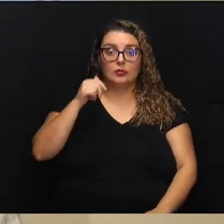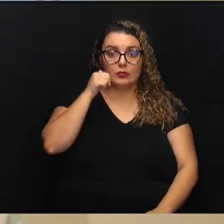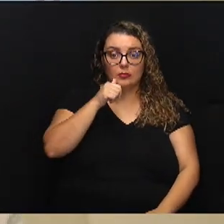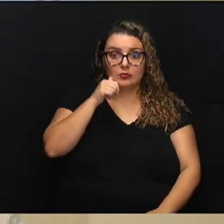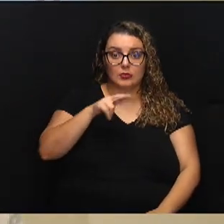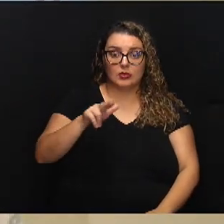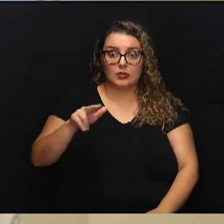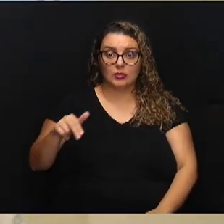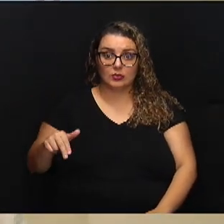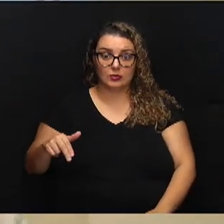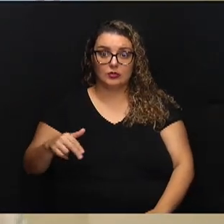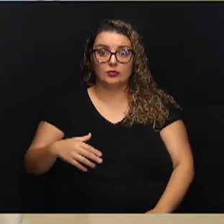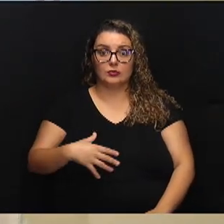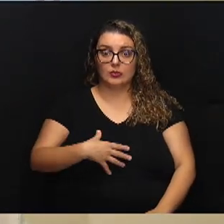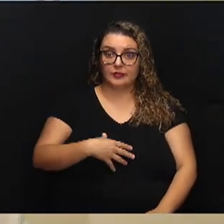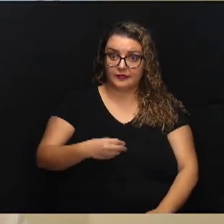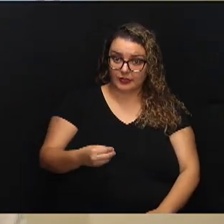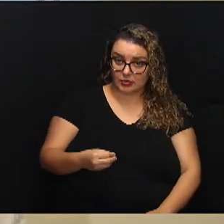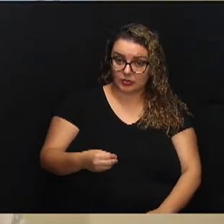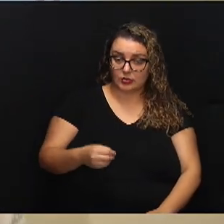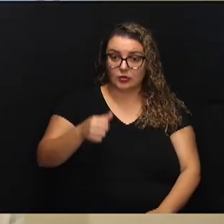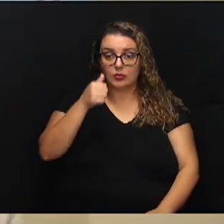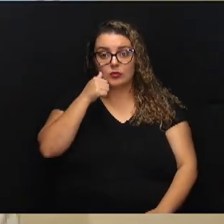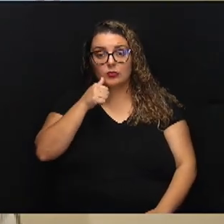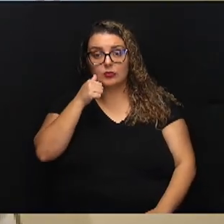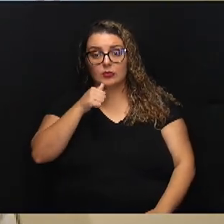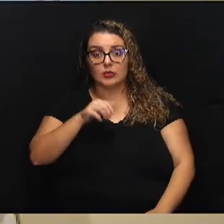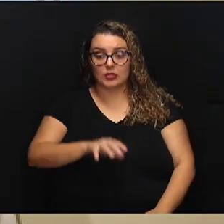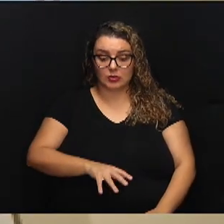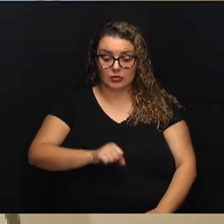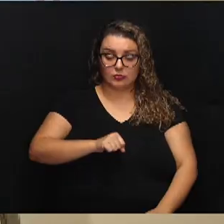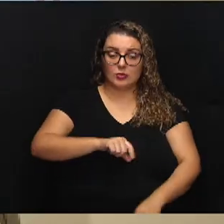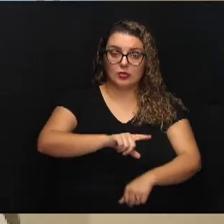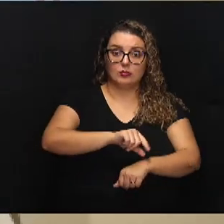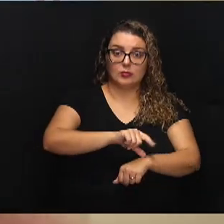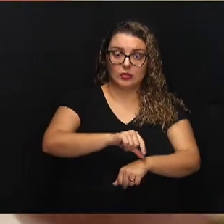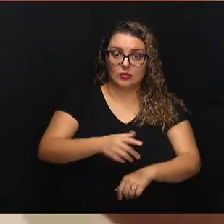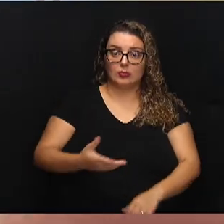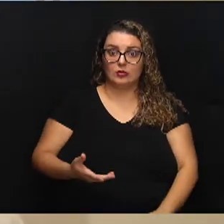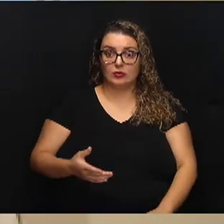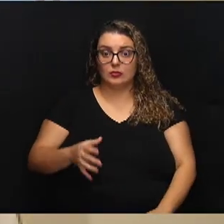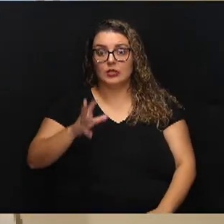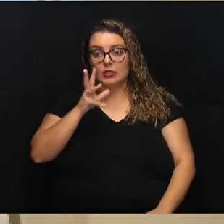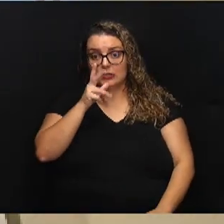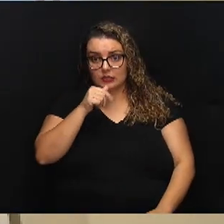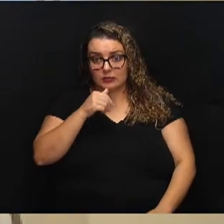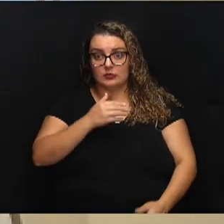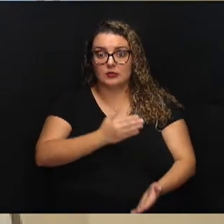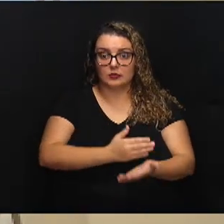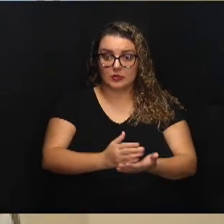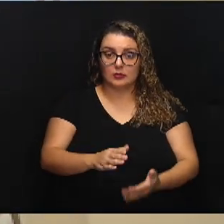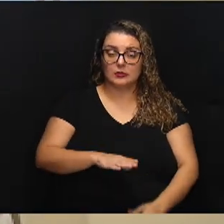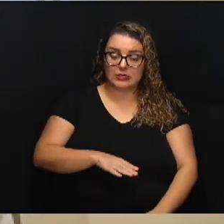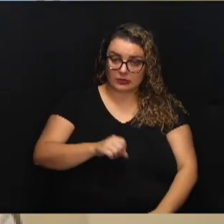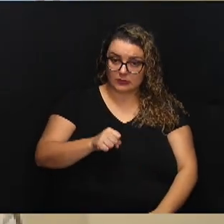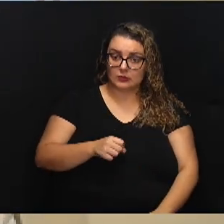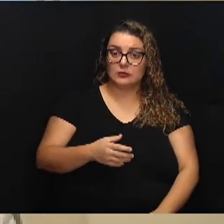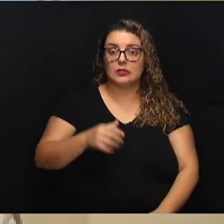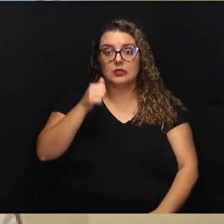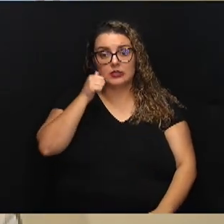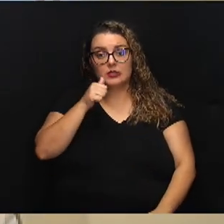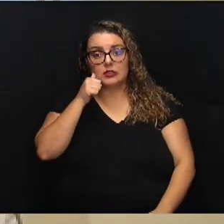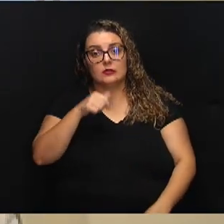nunca tiveram filhos, ou mulheres que têm uma menopausa tardia, ou seja, que demoraram para entrar na menopausa, essas